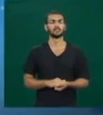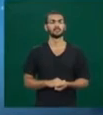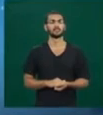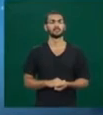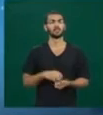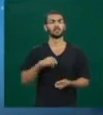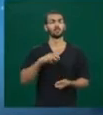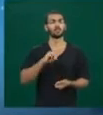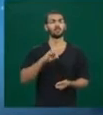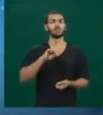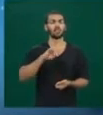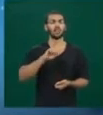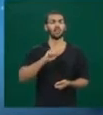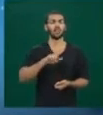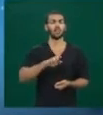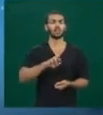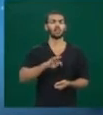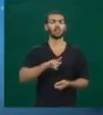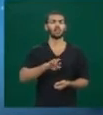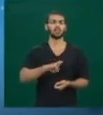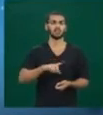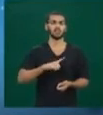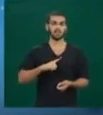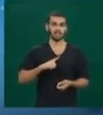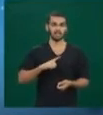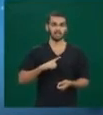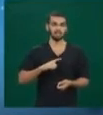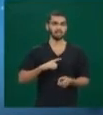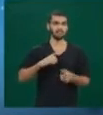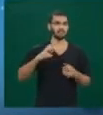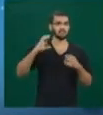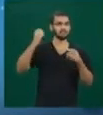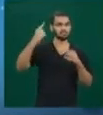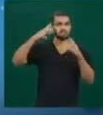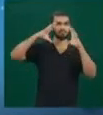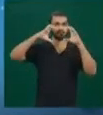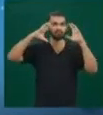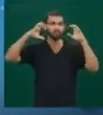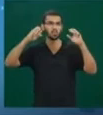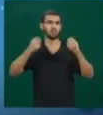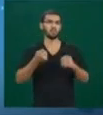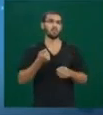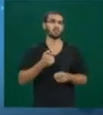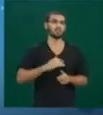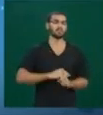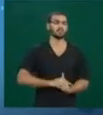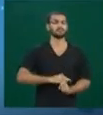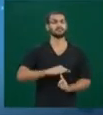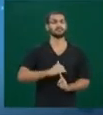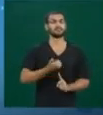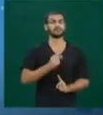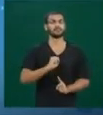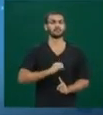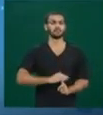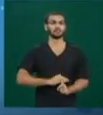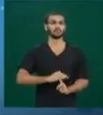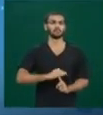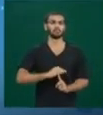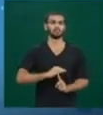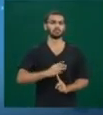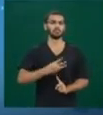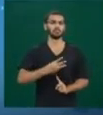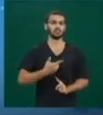Monte Alegre, a quinta vai ser de sol e poucas nuvens. Muito calor durante todo o dia. Mínima de 18 e máxima de